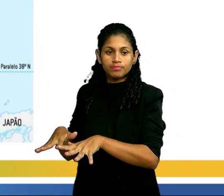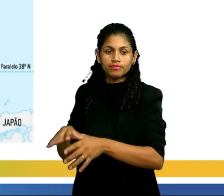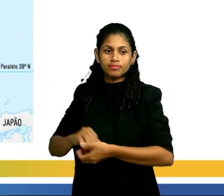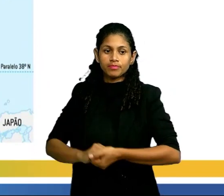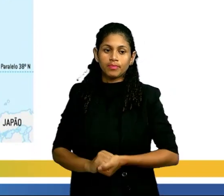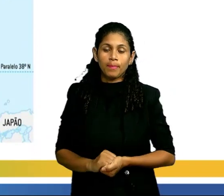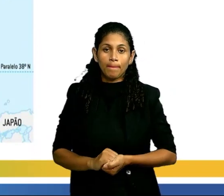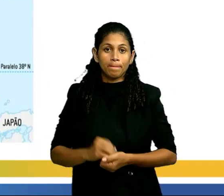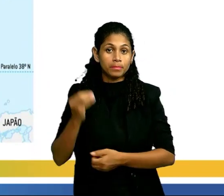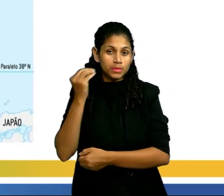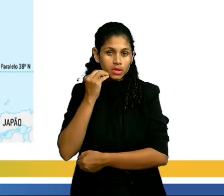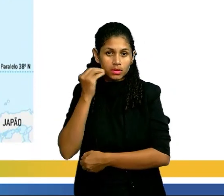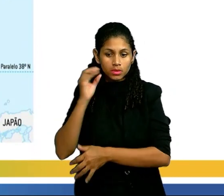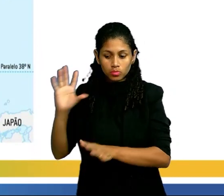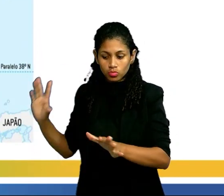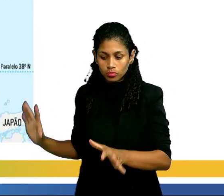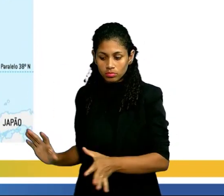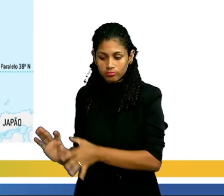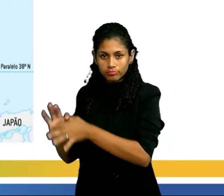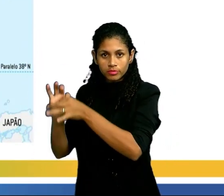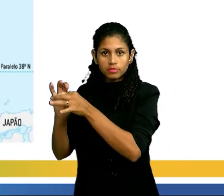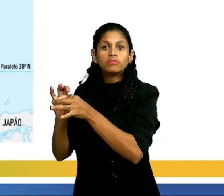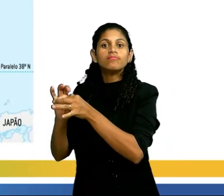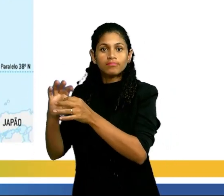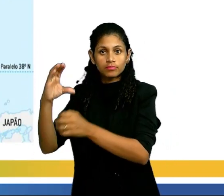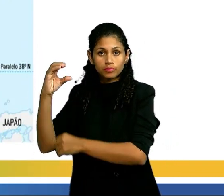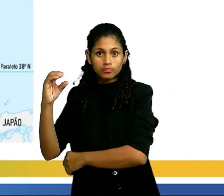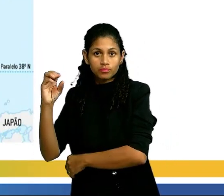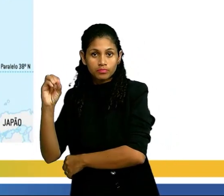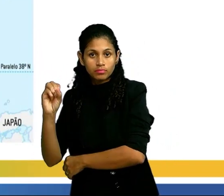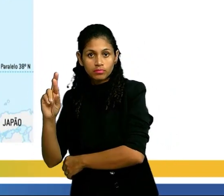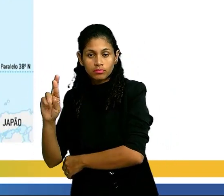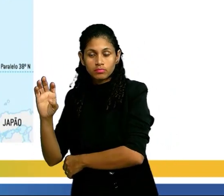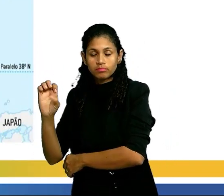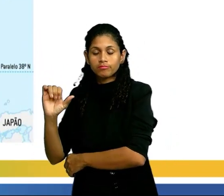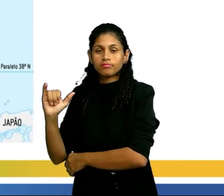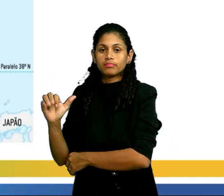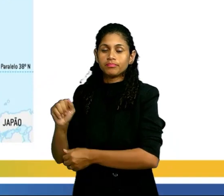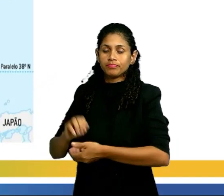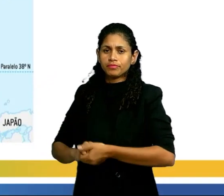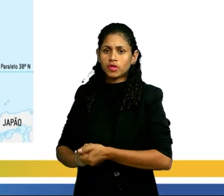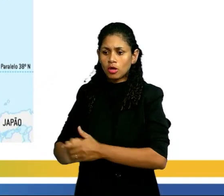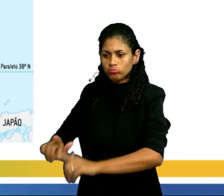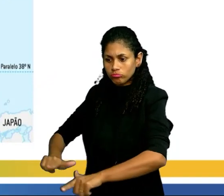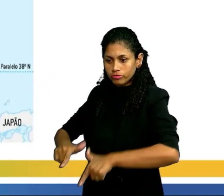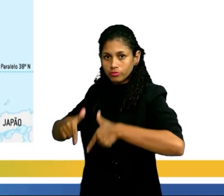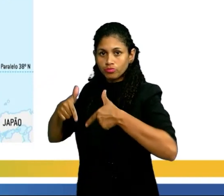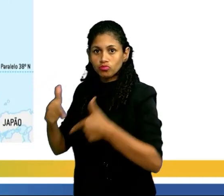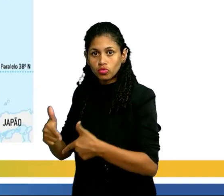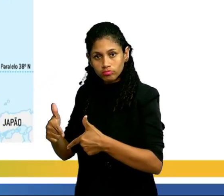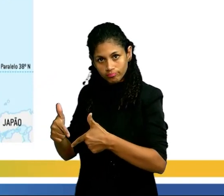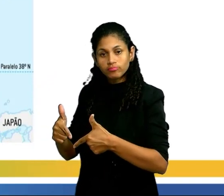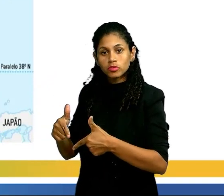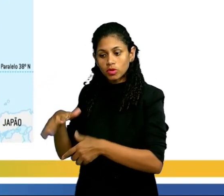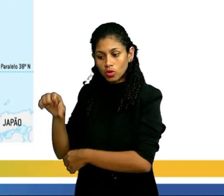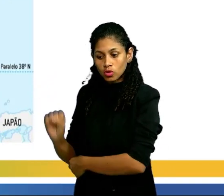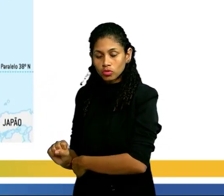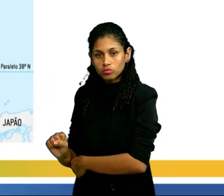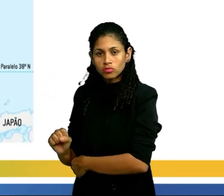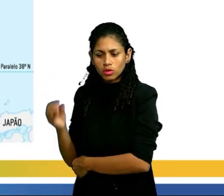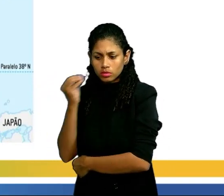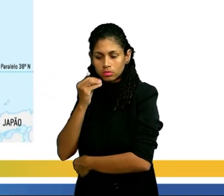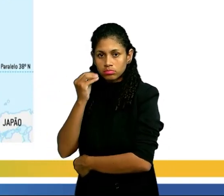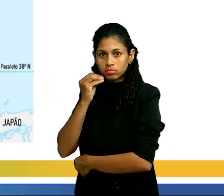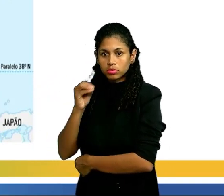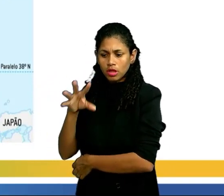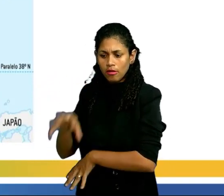e também tentando unificar a Coreia. Em represália, a parte sul, que é a parte capitalista, também vai realizar investidas e invasões